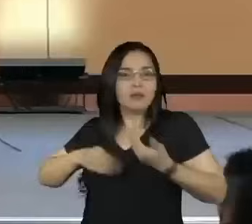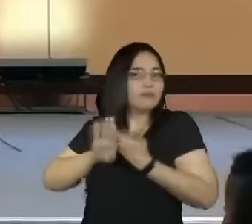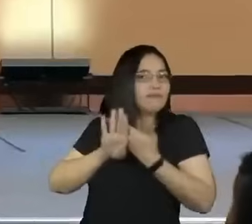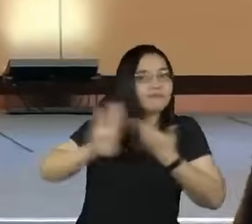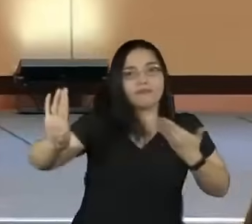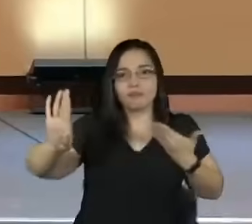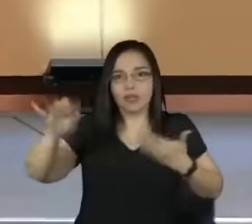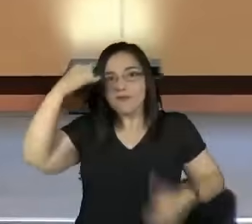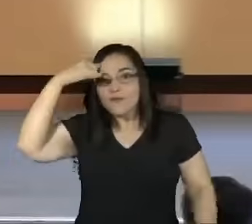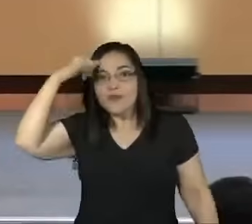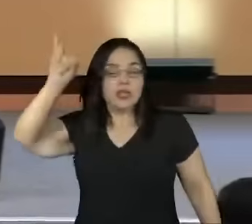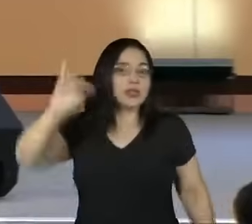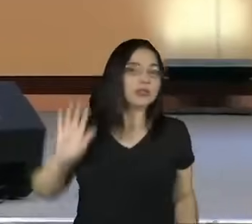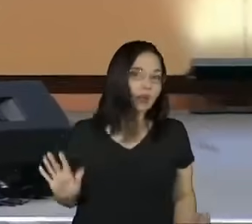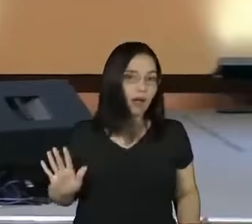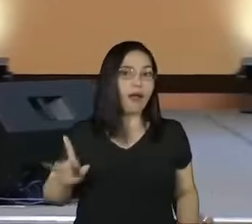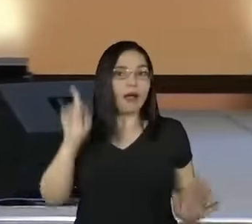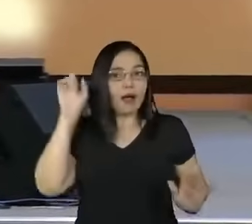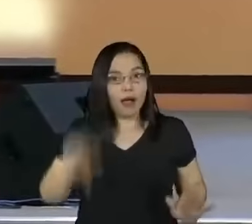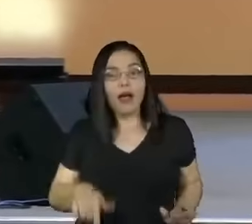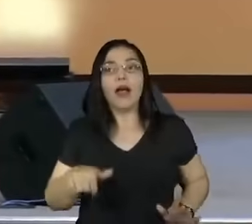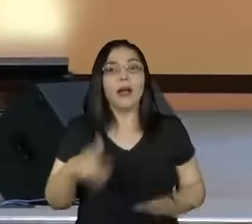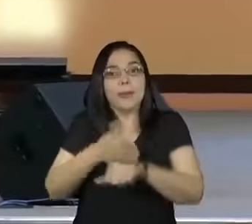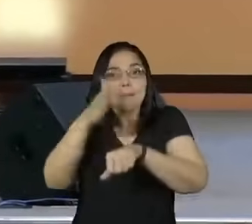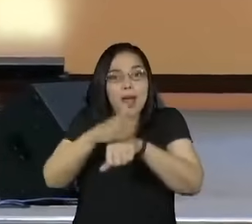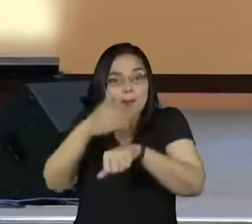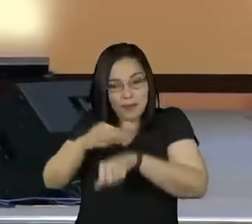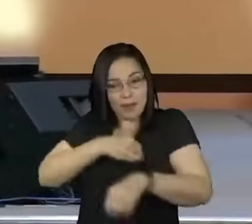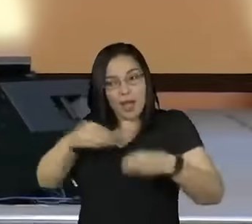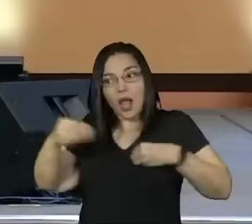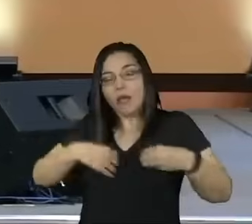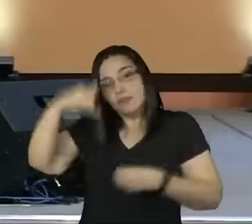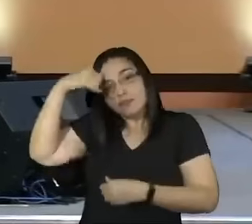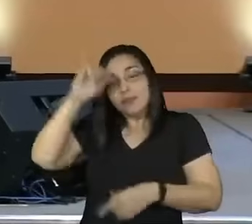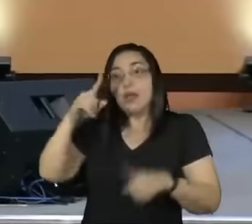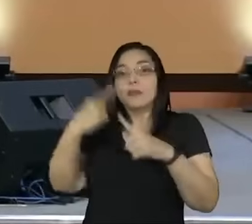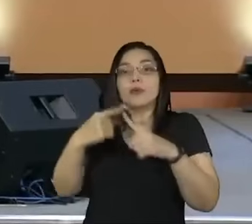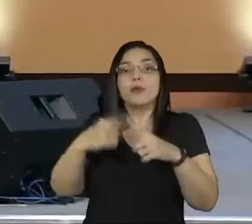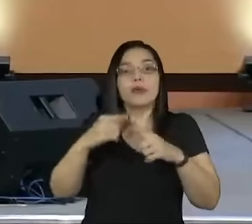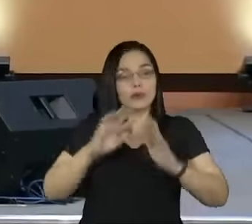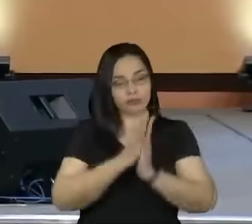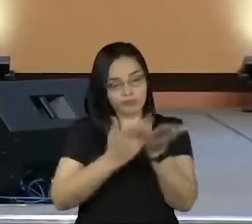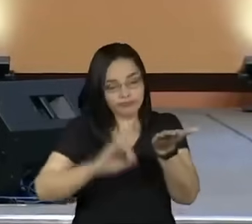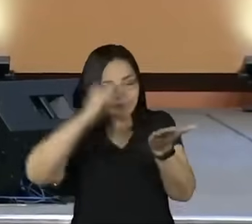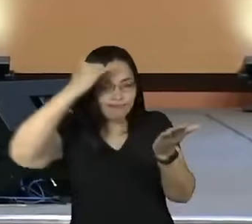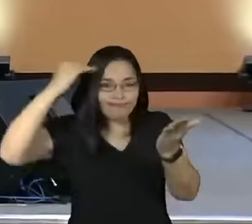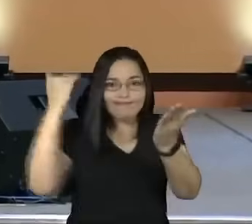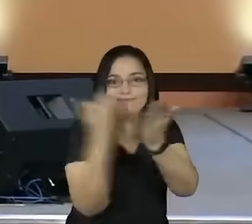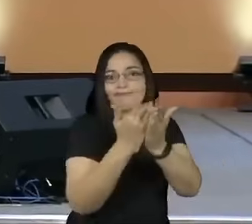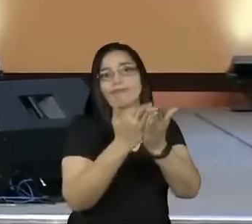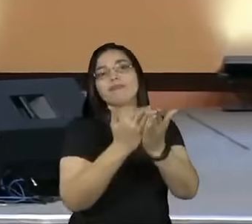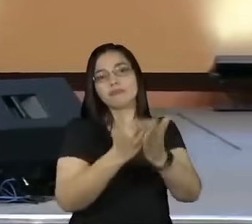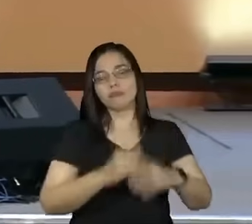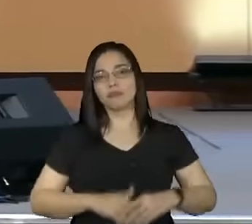pecado vida Santa é afastado da prática do Pecado em obediência com a palavra de Deus